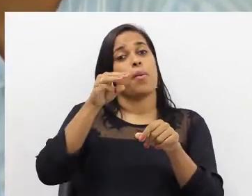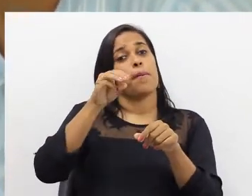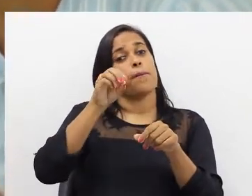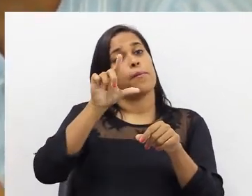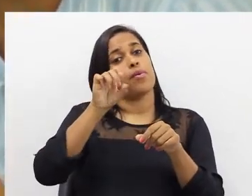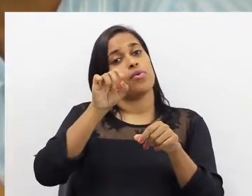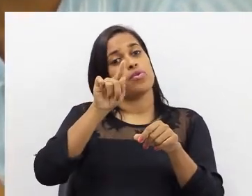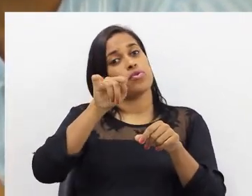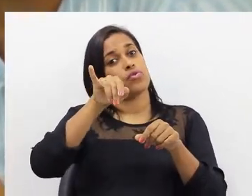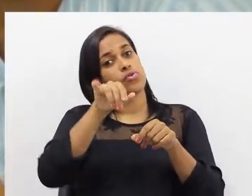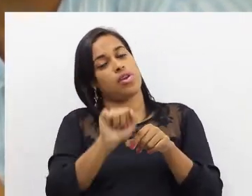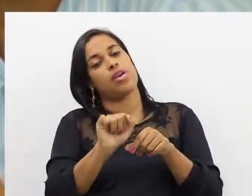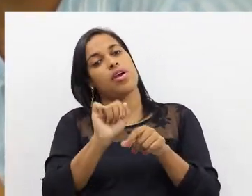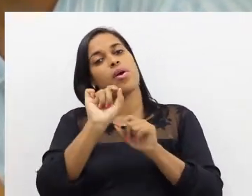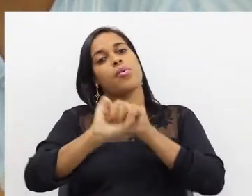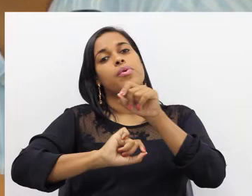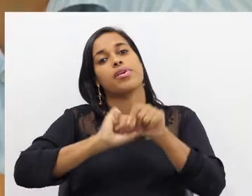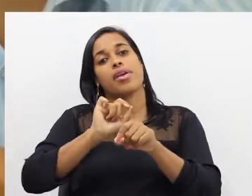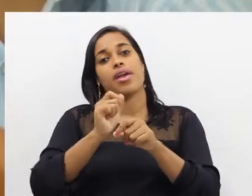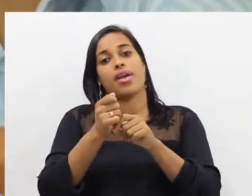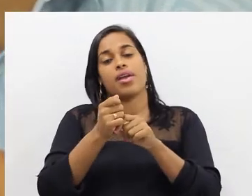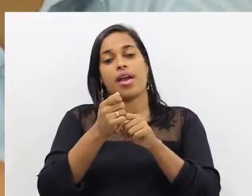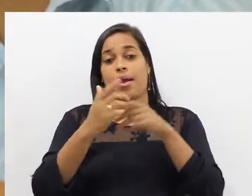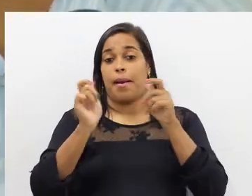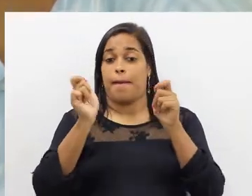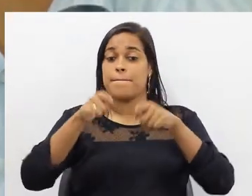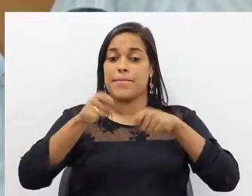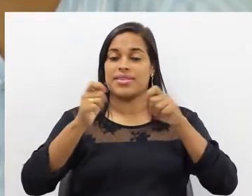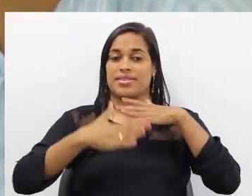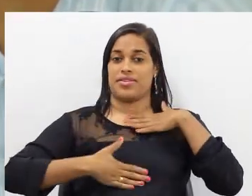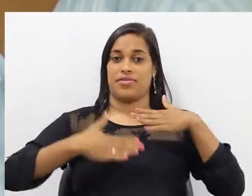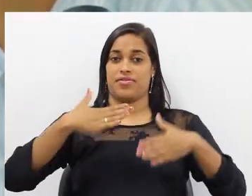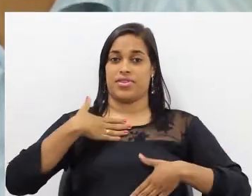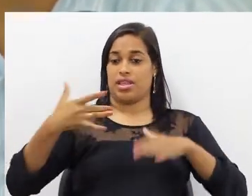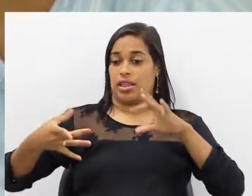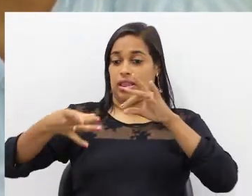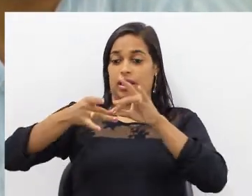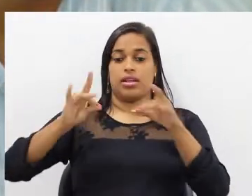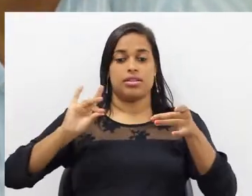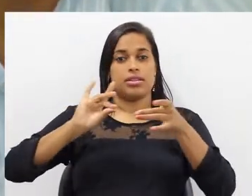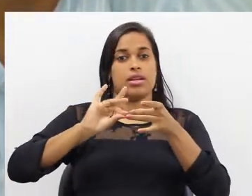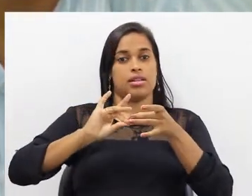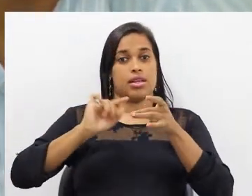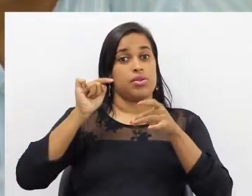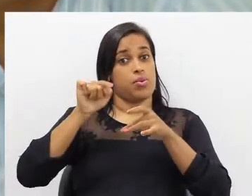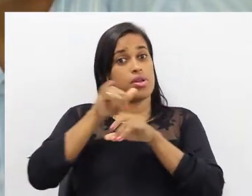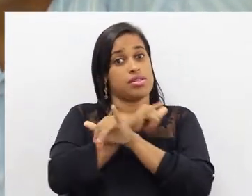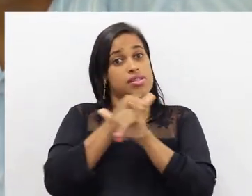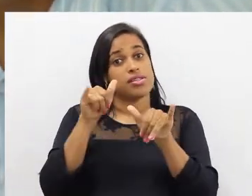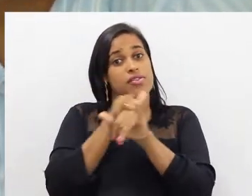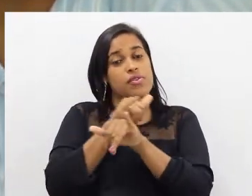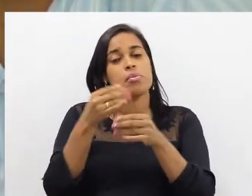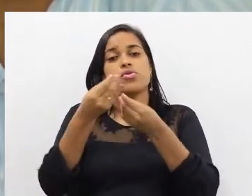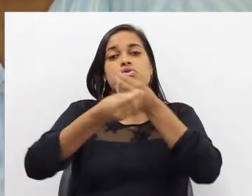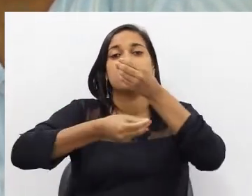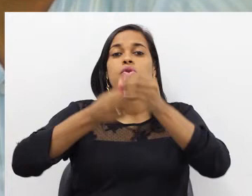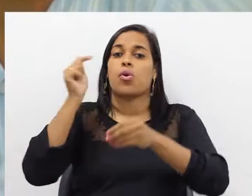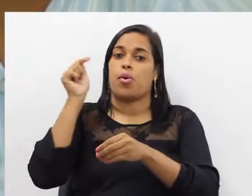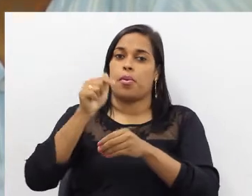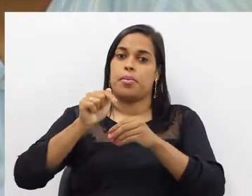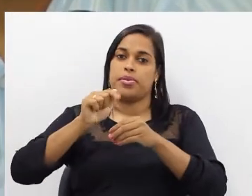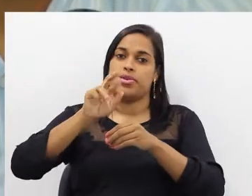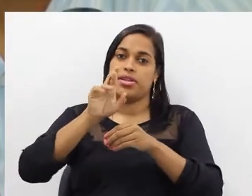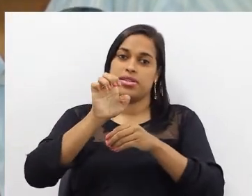rede? É a distribuição física da rede, como os equipamentos estão interligados e como esses dados vão trafegar nessa rede.